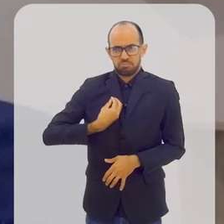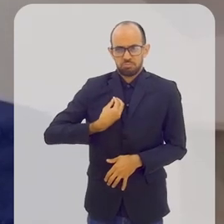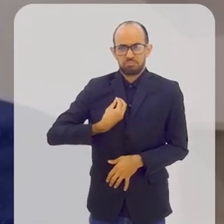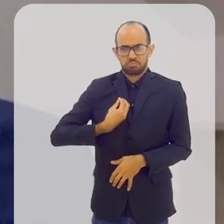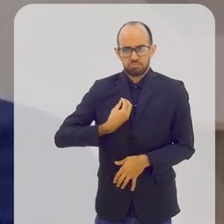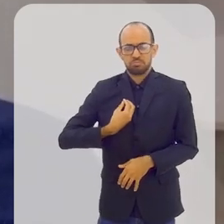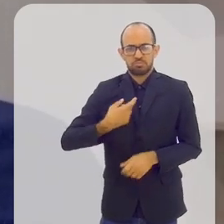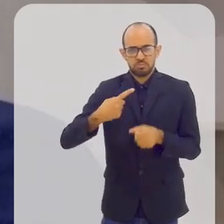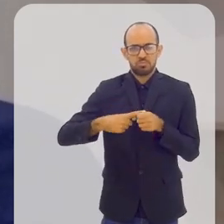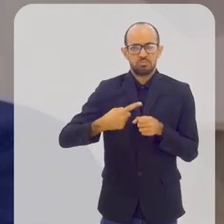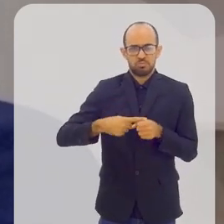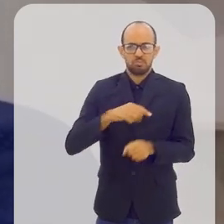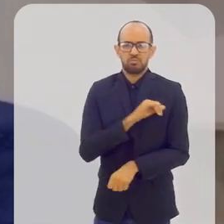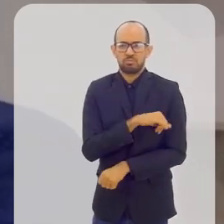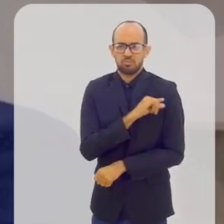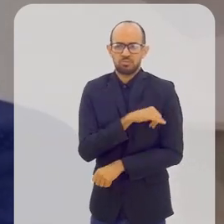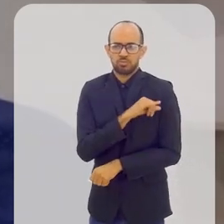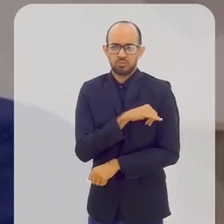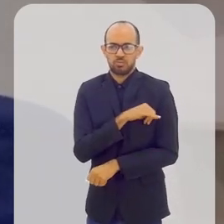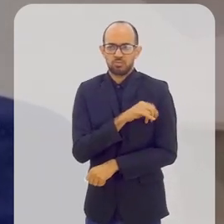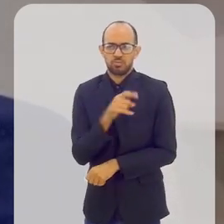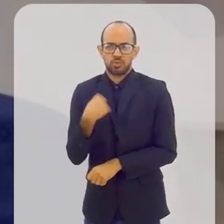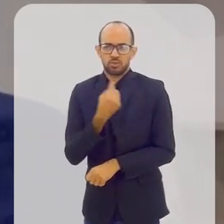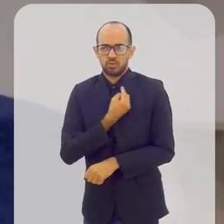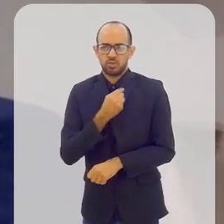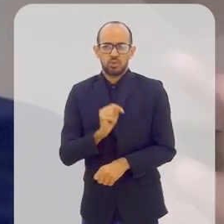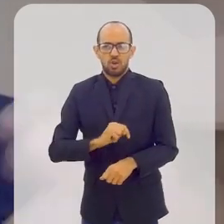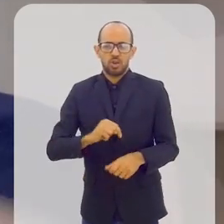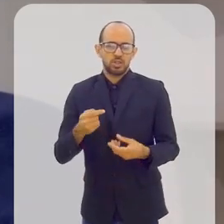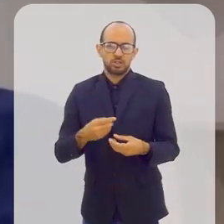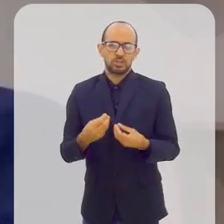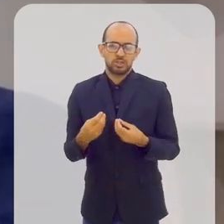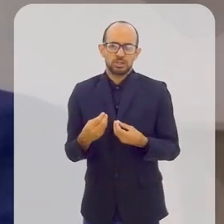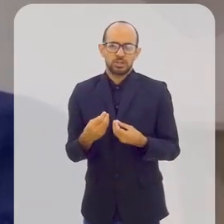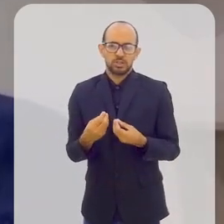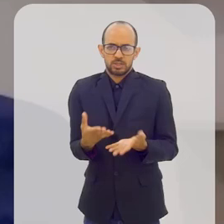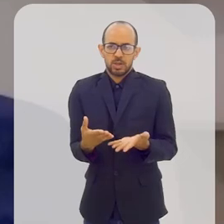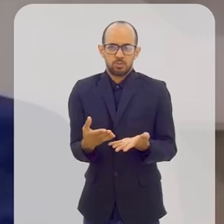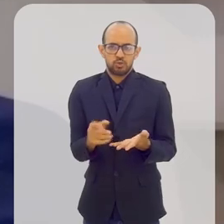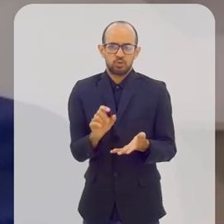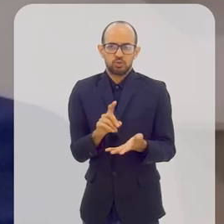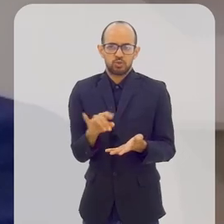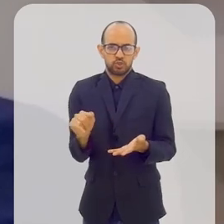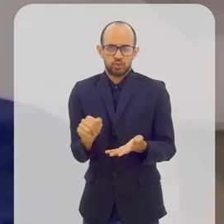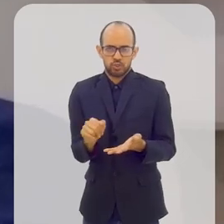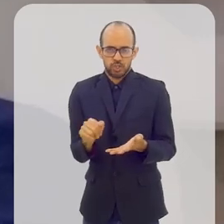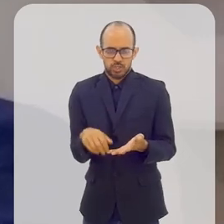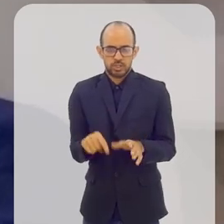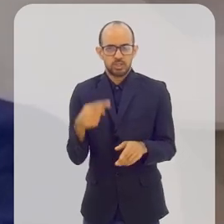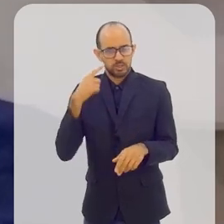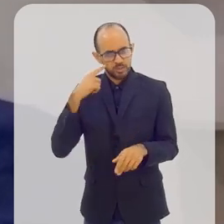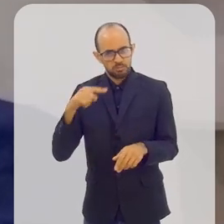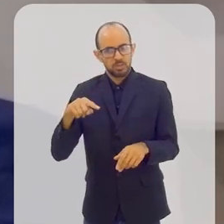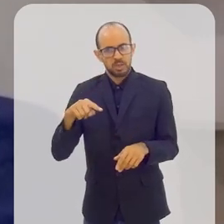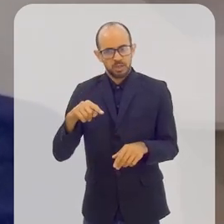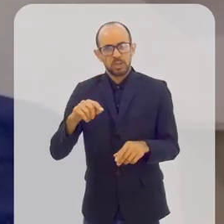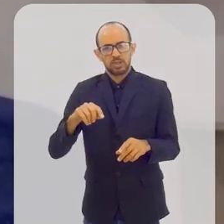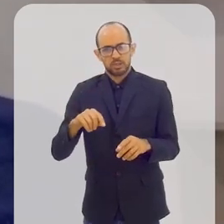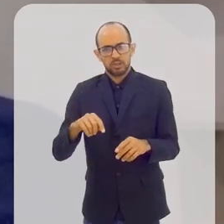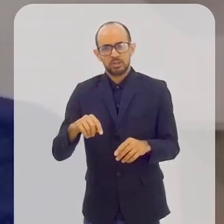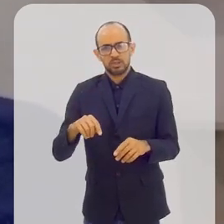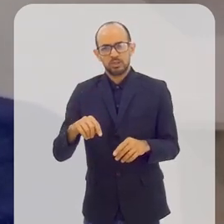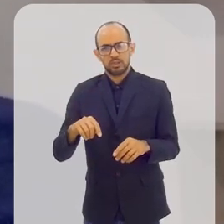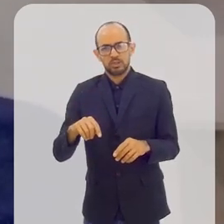ativas no município do Rio de Janeiro e que nós trazemos a agenda do Instituto Lixo Zero aqui para o Estado